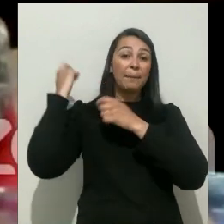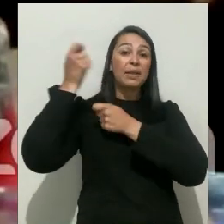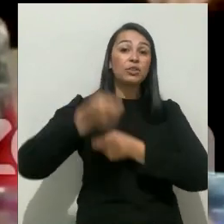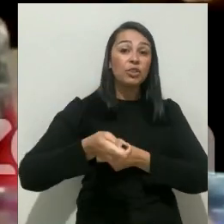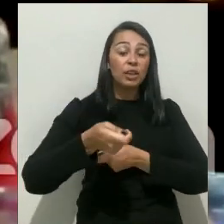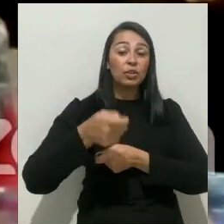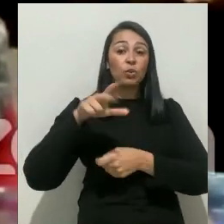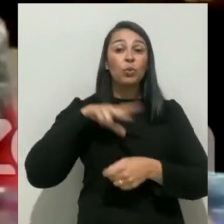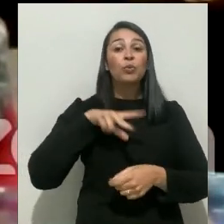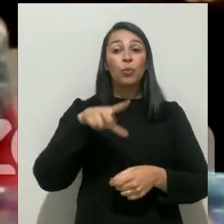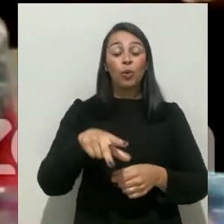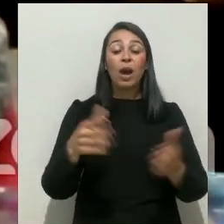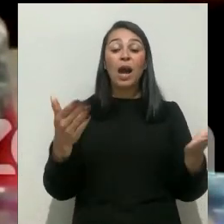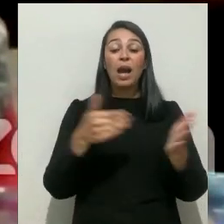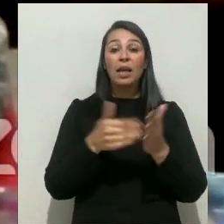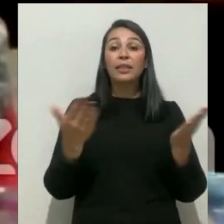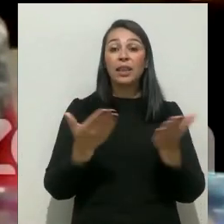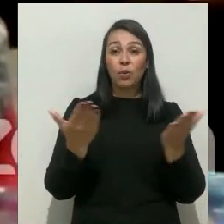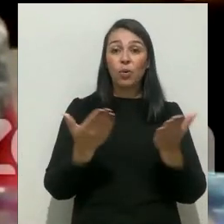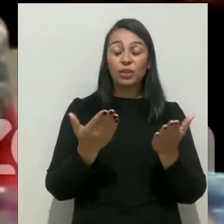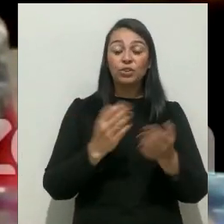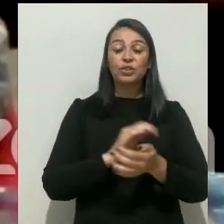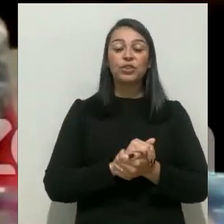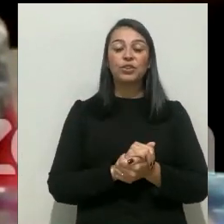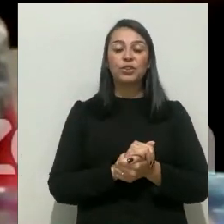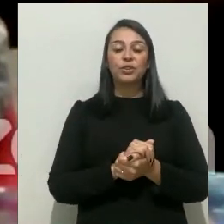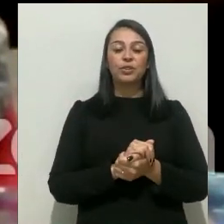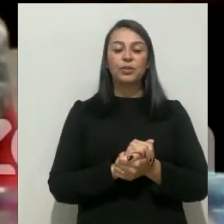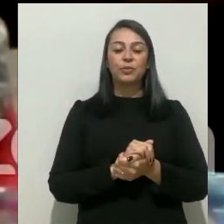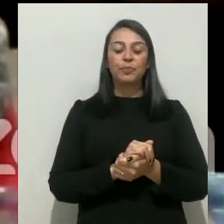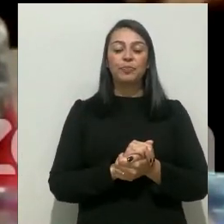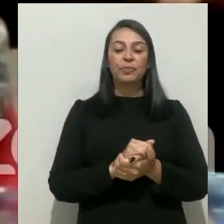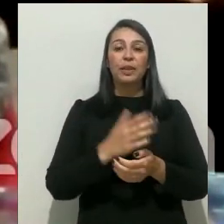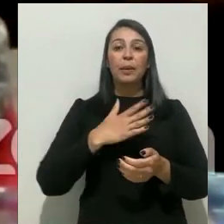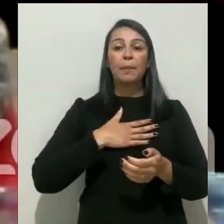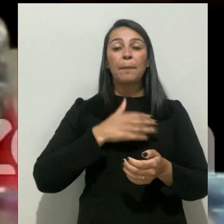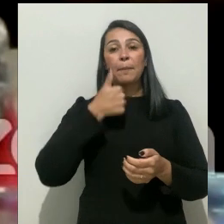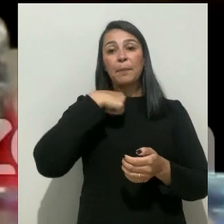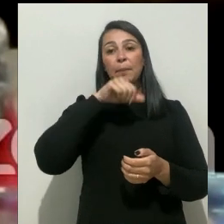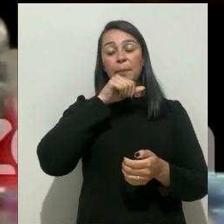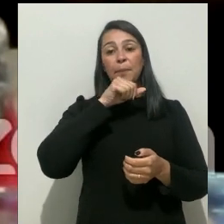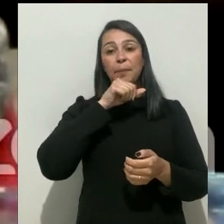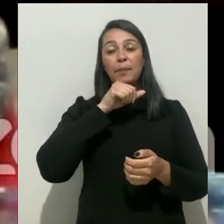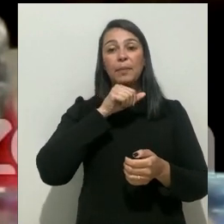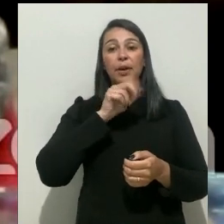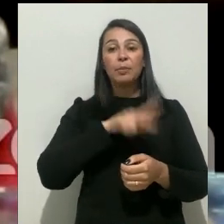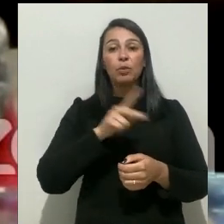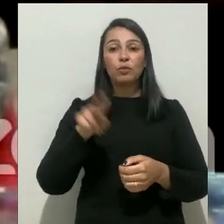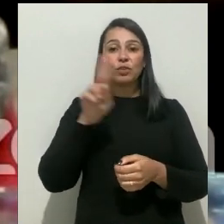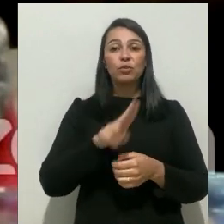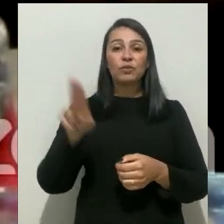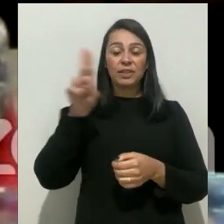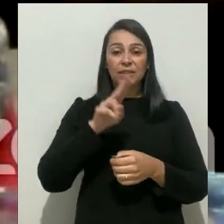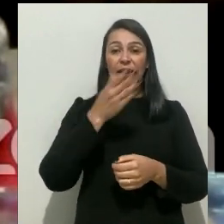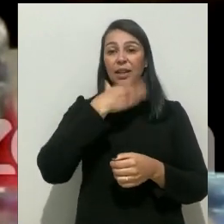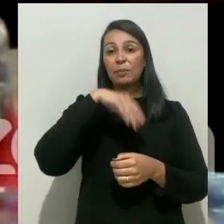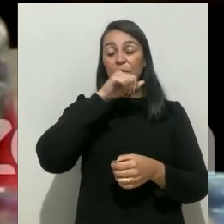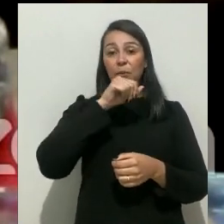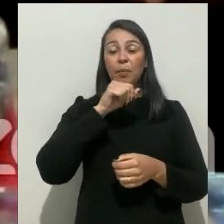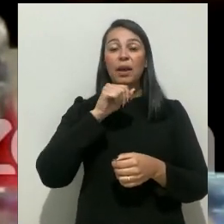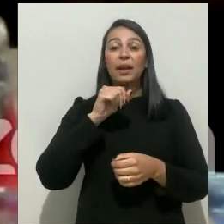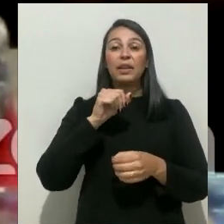pescadores, até hoje, de forma artesanal. Meus pais são engenheiros químicos, minha mãe foi professora universitária a vida inteira, um